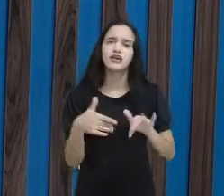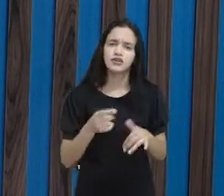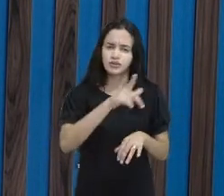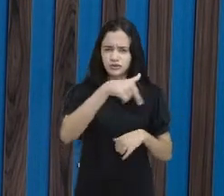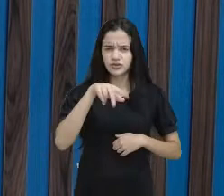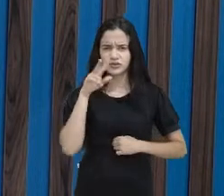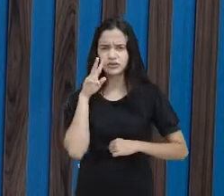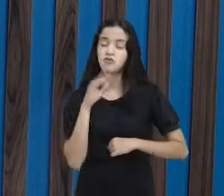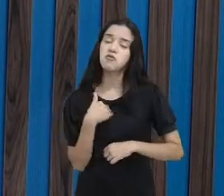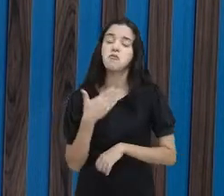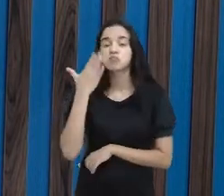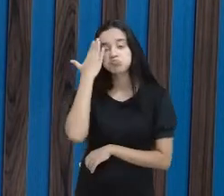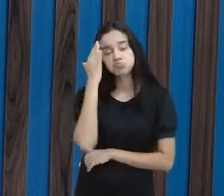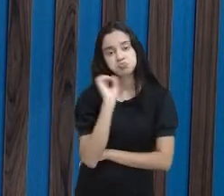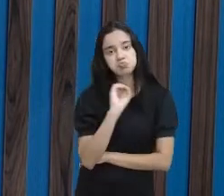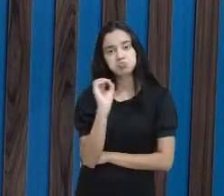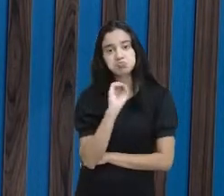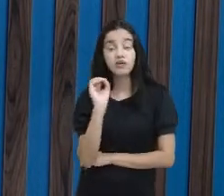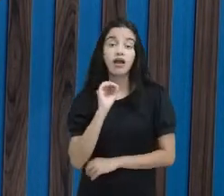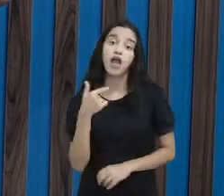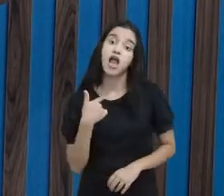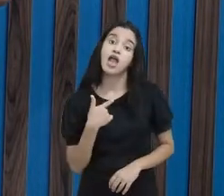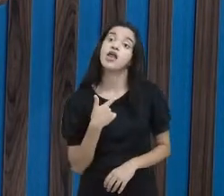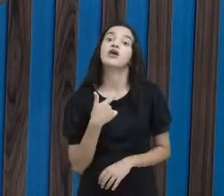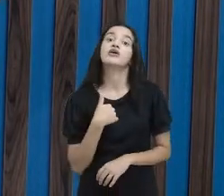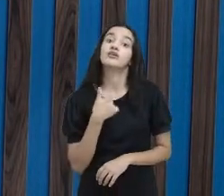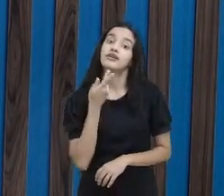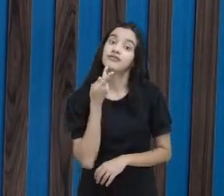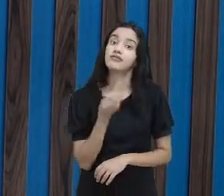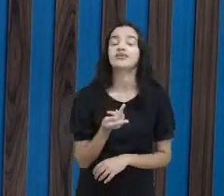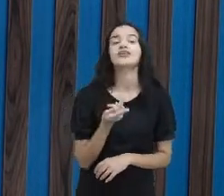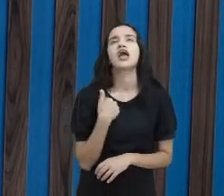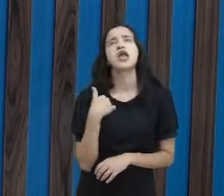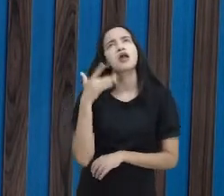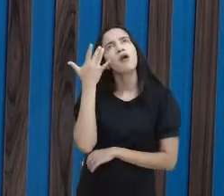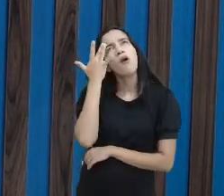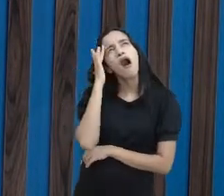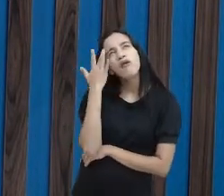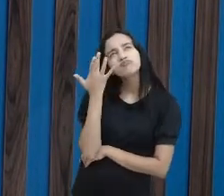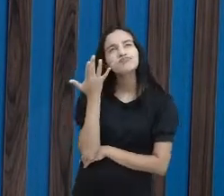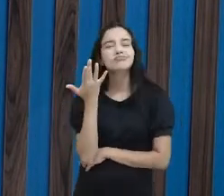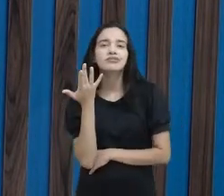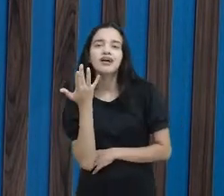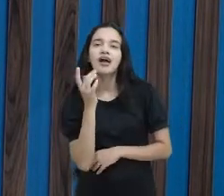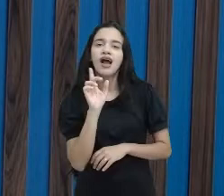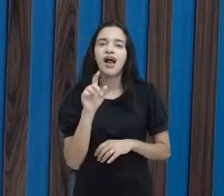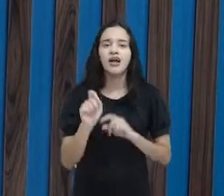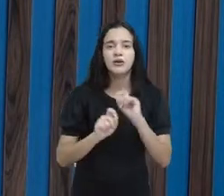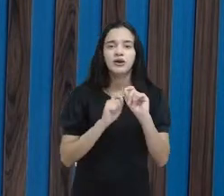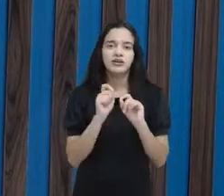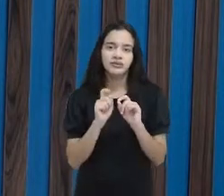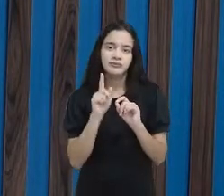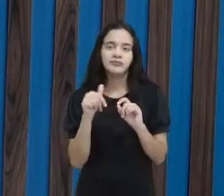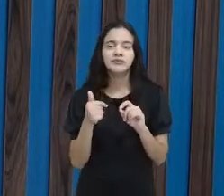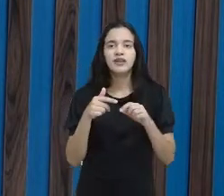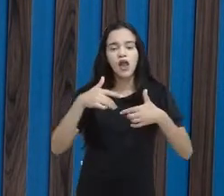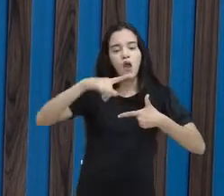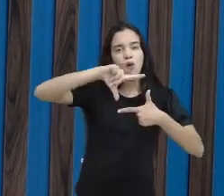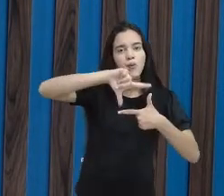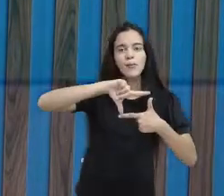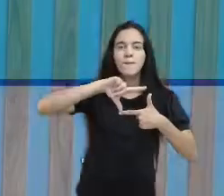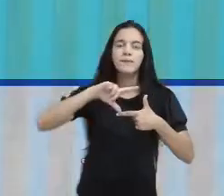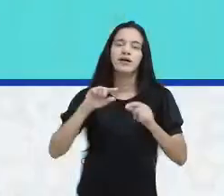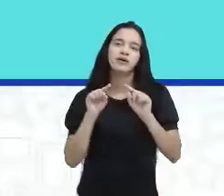né? Eu não entendo muito, não. Eu ia chutar assim, eu ia dizer, eu acho, né, que é um retângulo ali e tal. Mas a